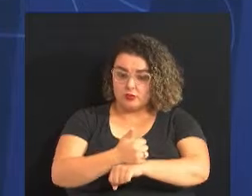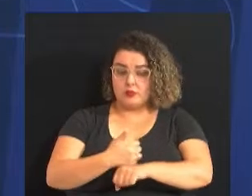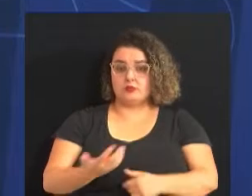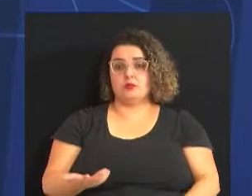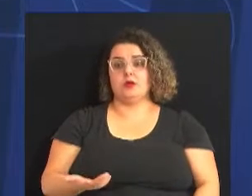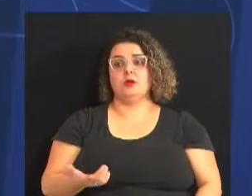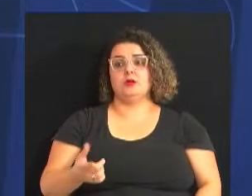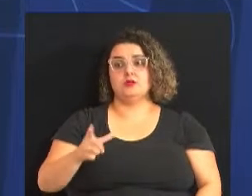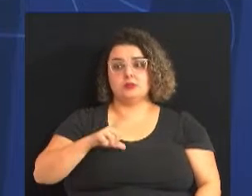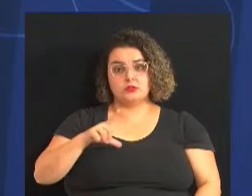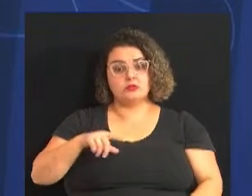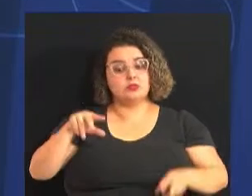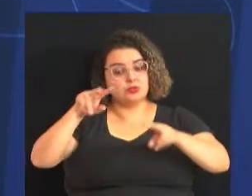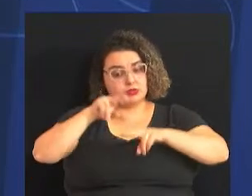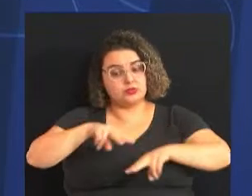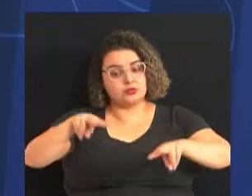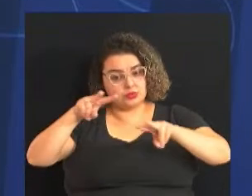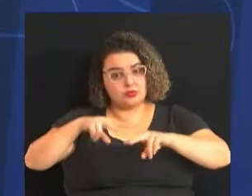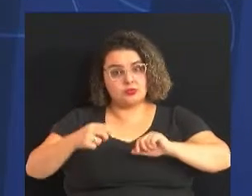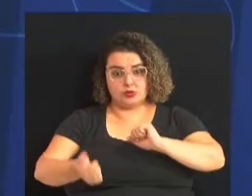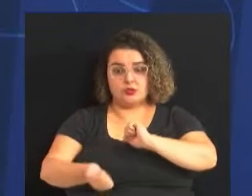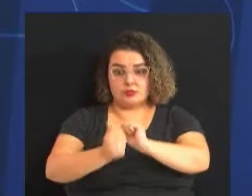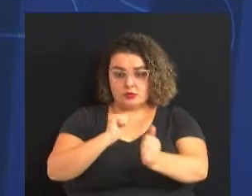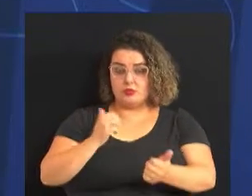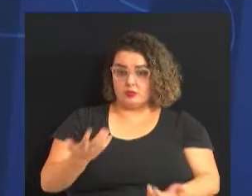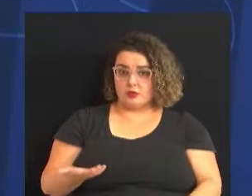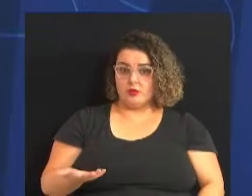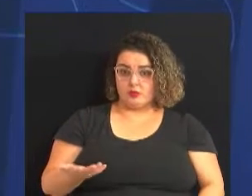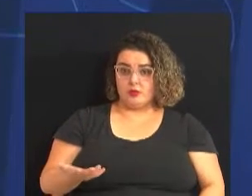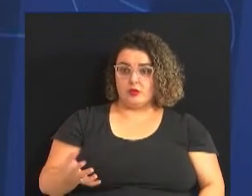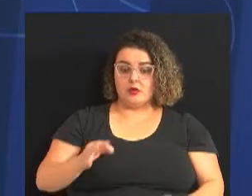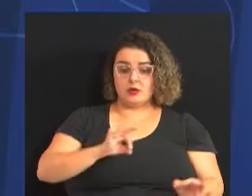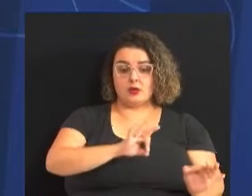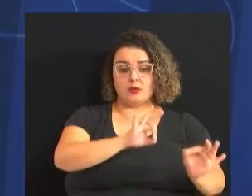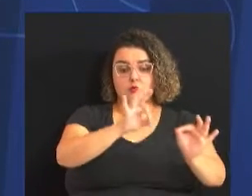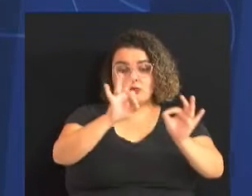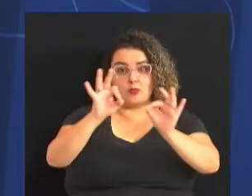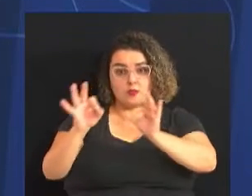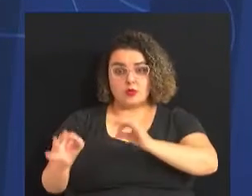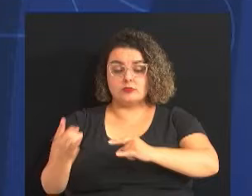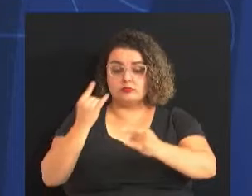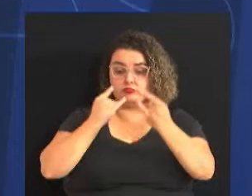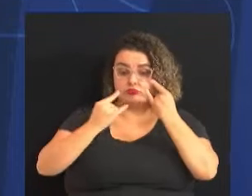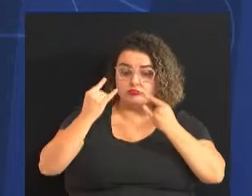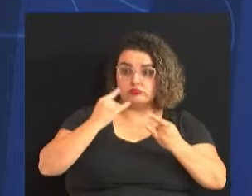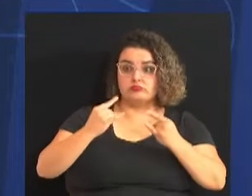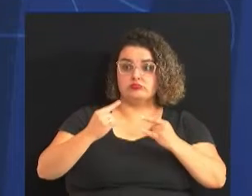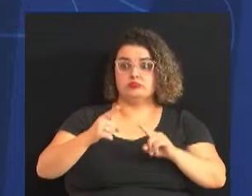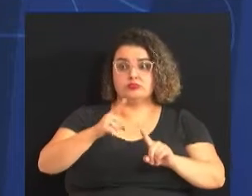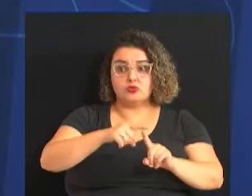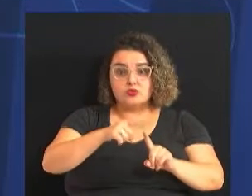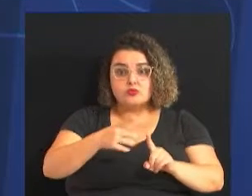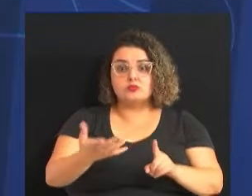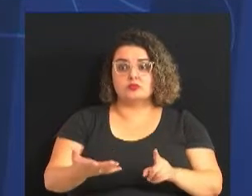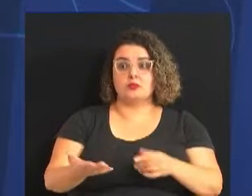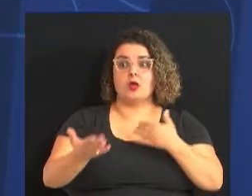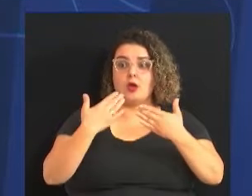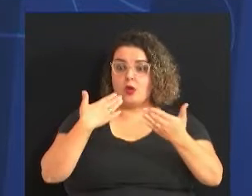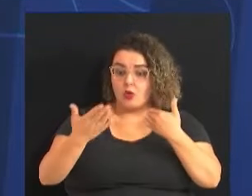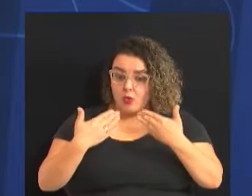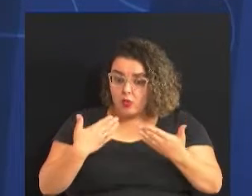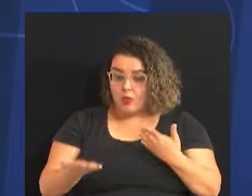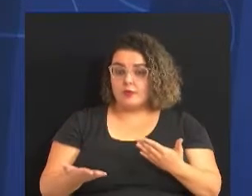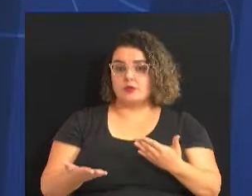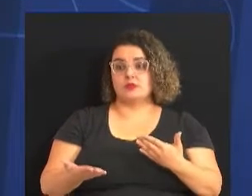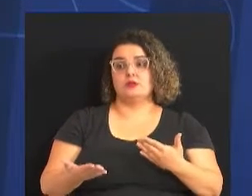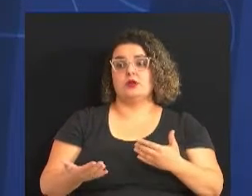este olhar que é muito importante, porque ele acompanha o atleta, ele se interessa pela modalidade para poder conversar com o atleta também, que é